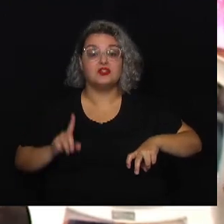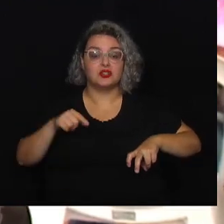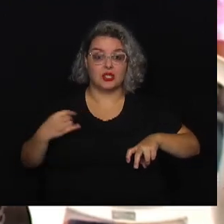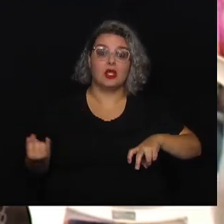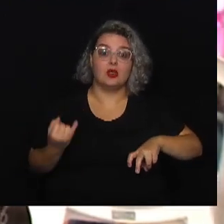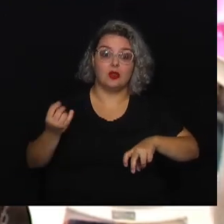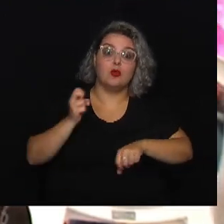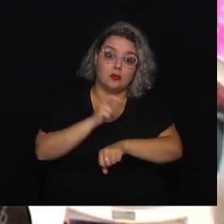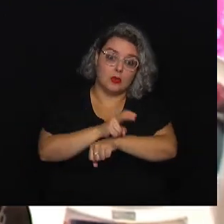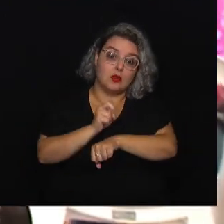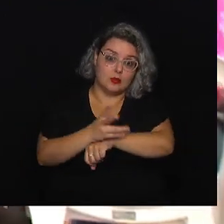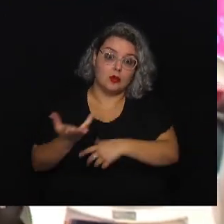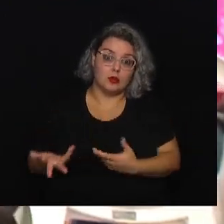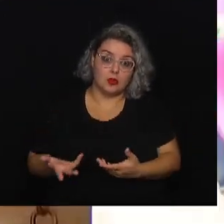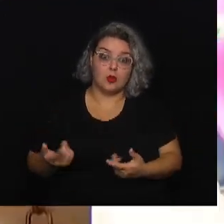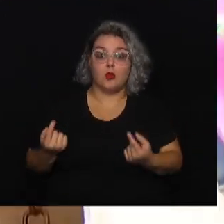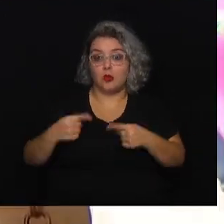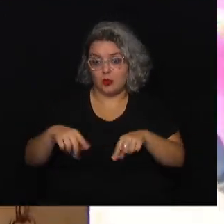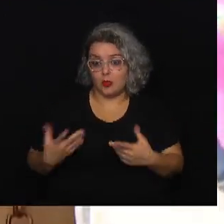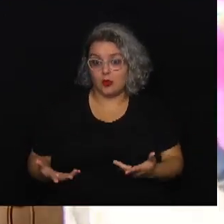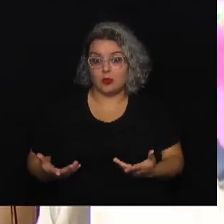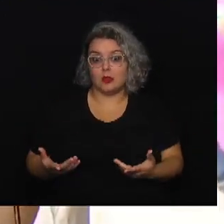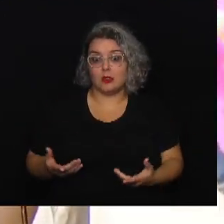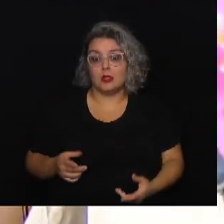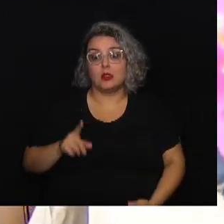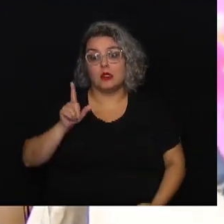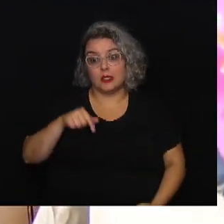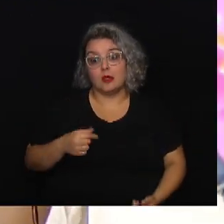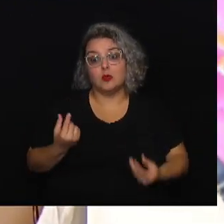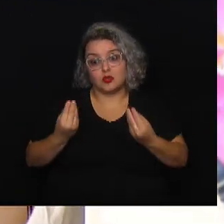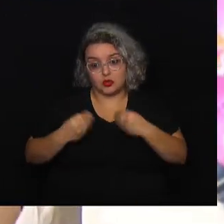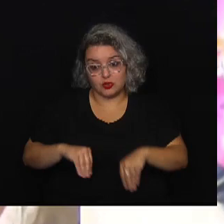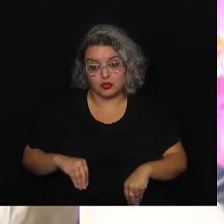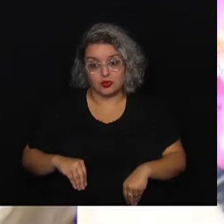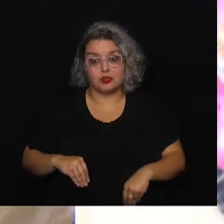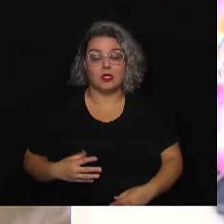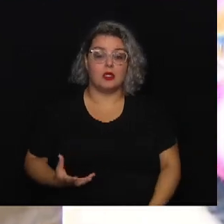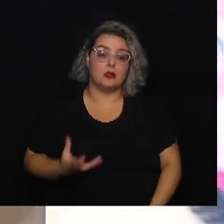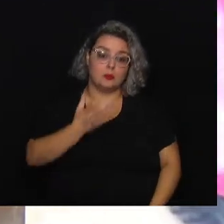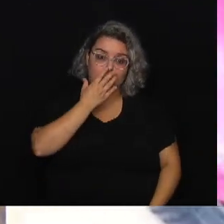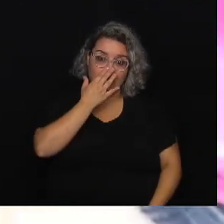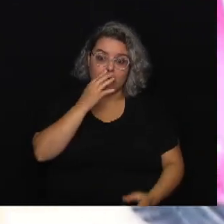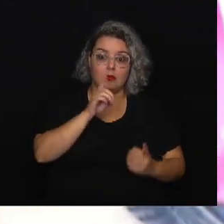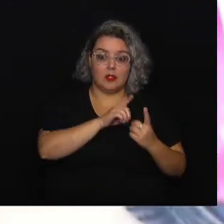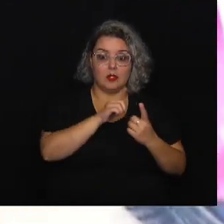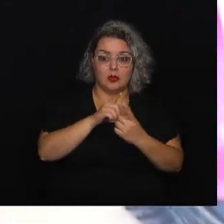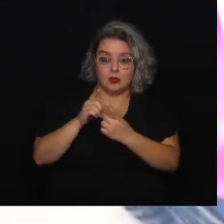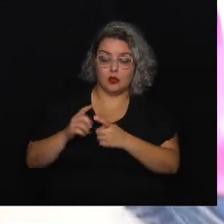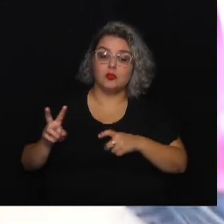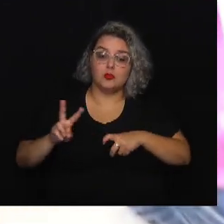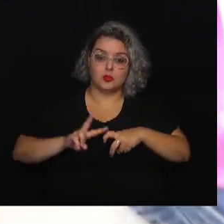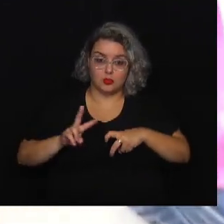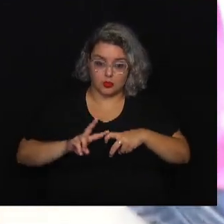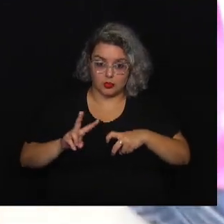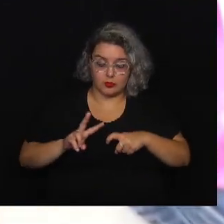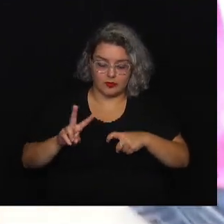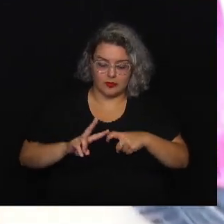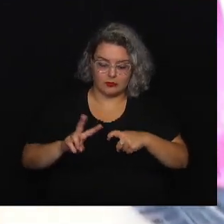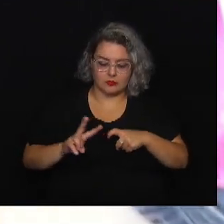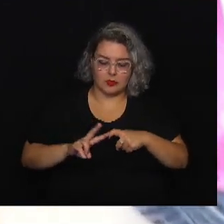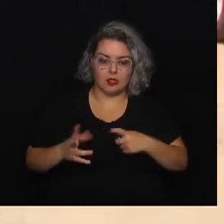os vírus, contra os vírus que são fatais para o cão, né? A gente faz o atendimento veterinário clínico para cão e